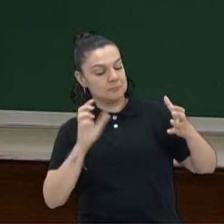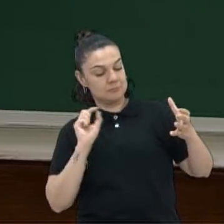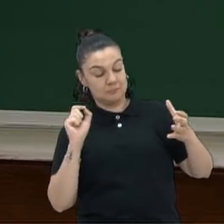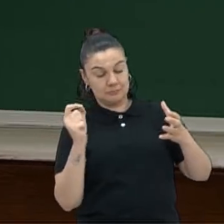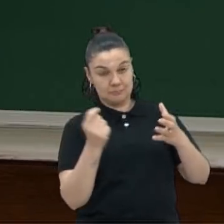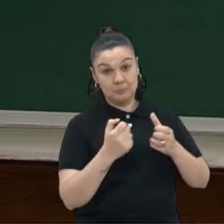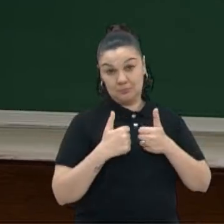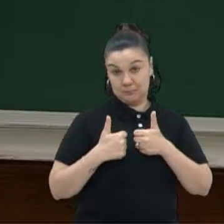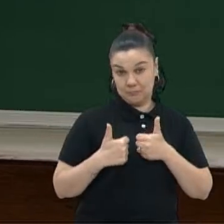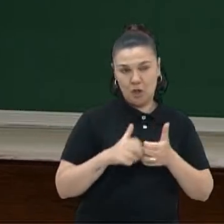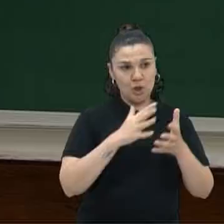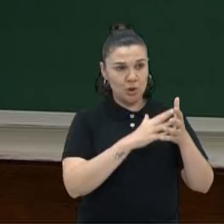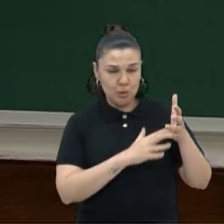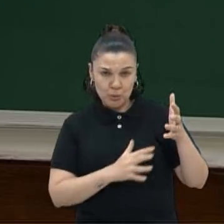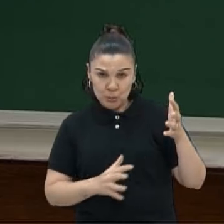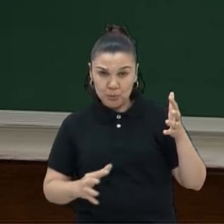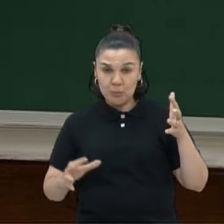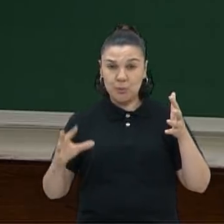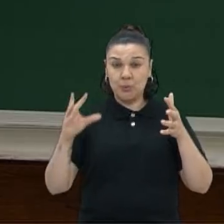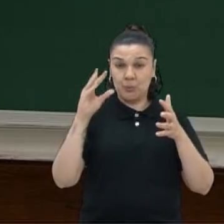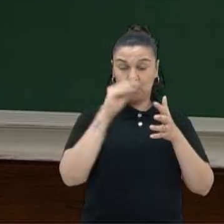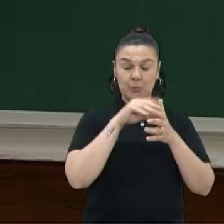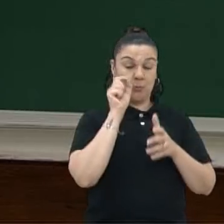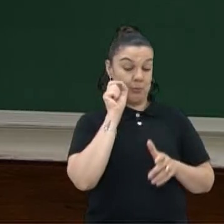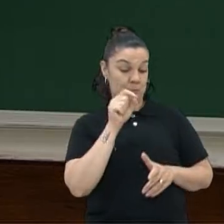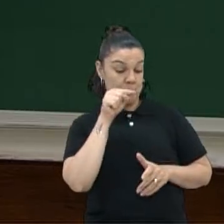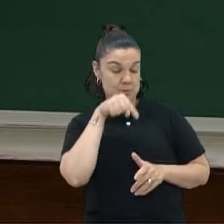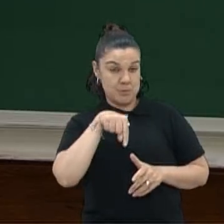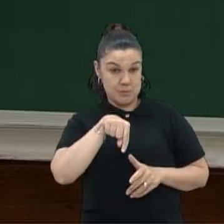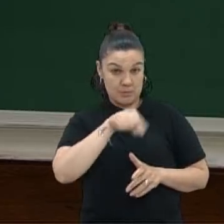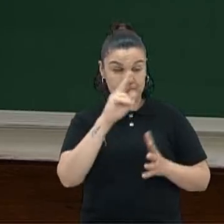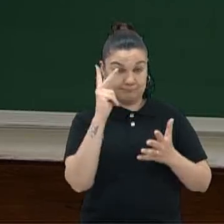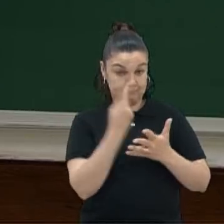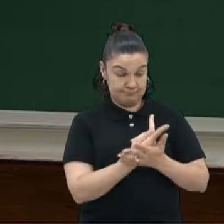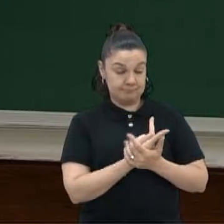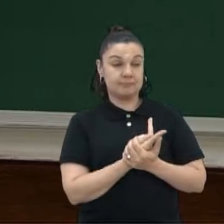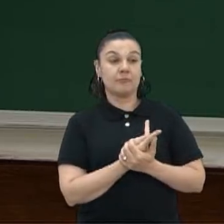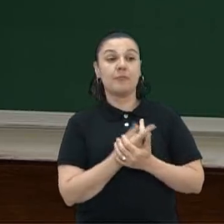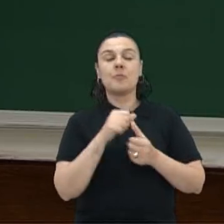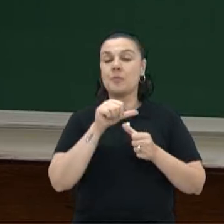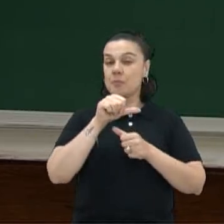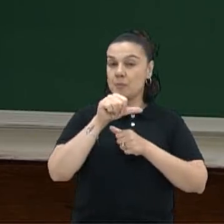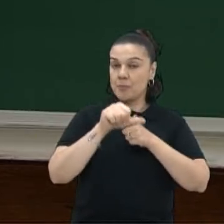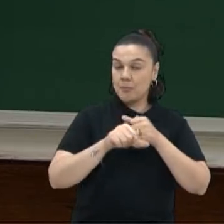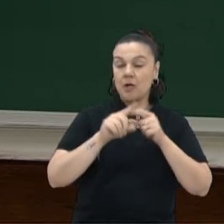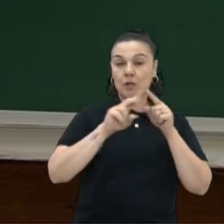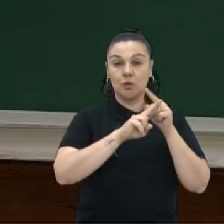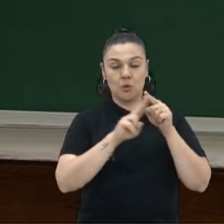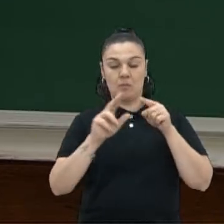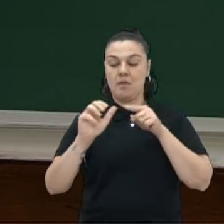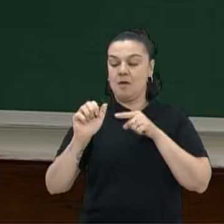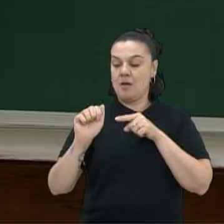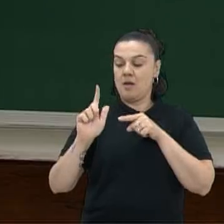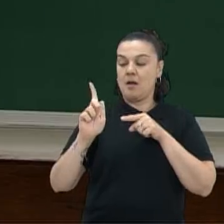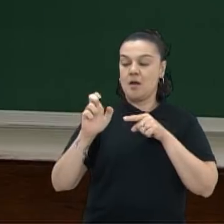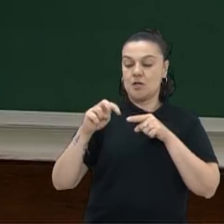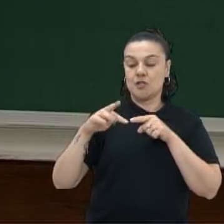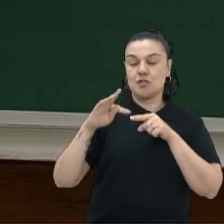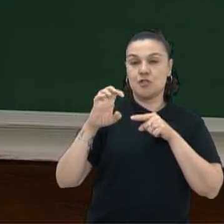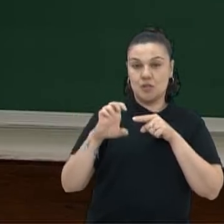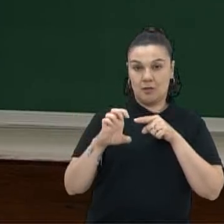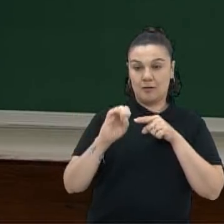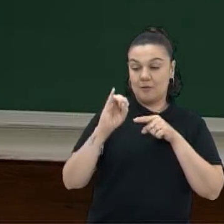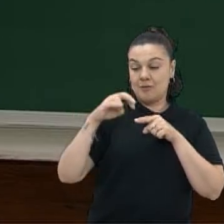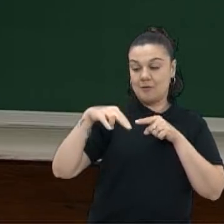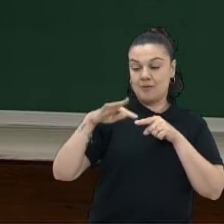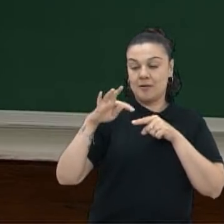também. Todos esses eventos aqui, todos esses fatores, são chamados de agentes externos